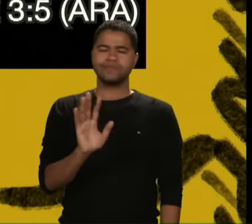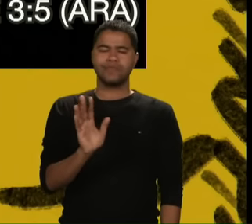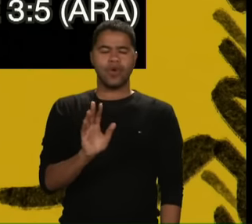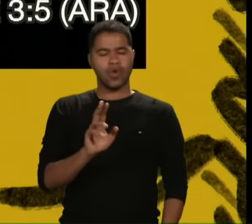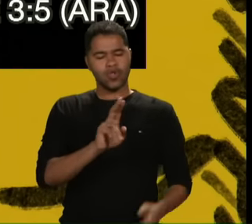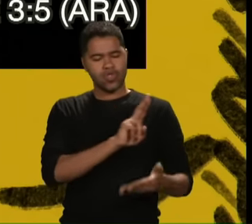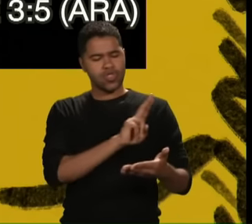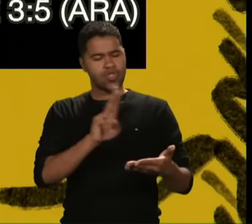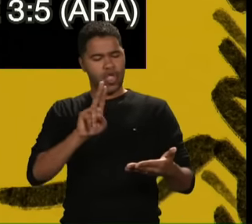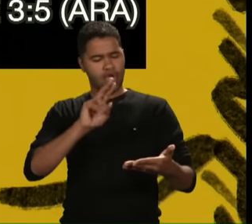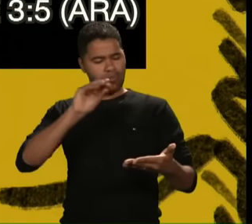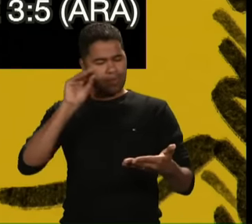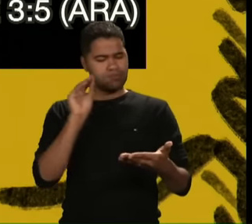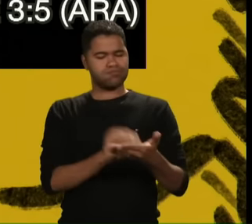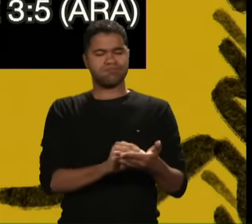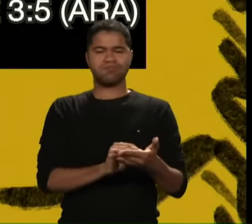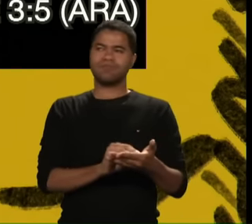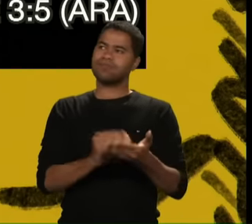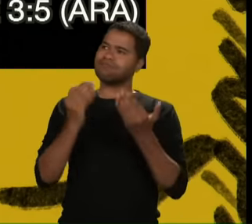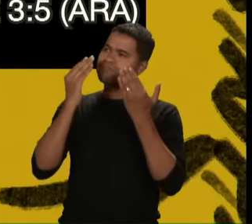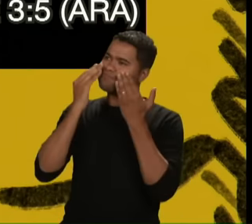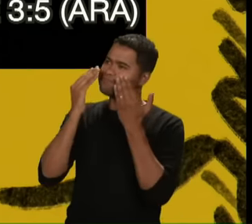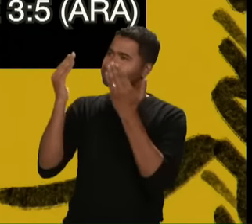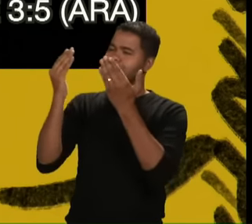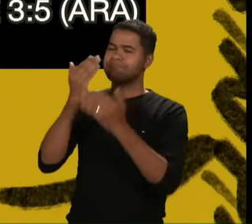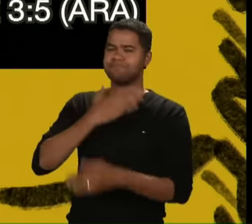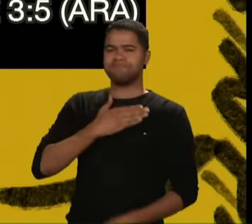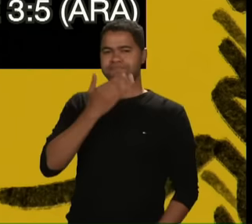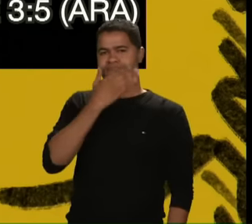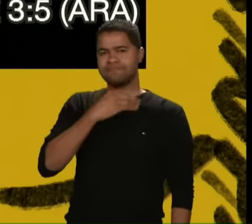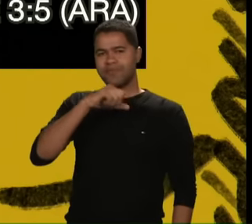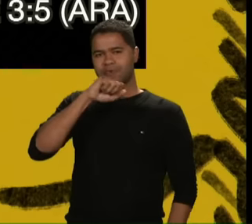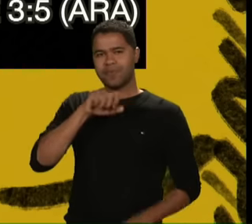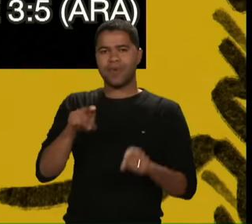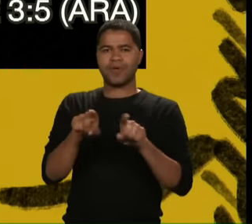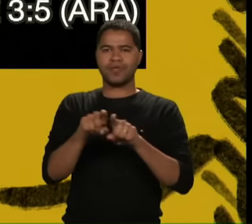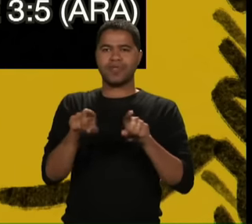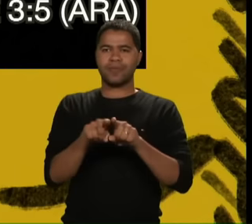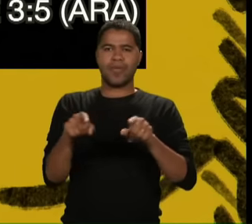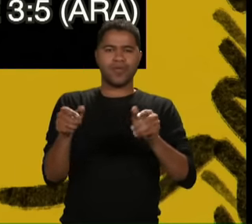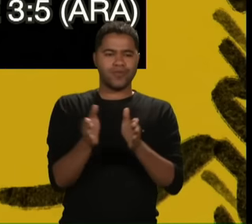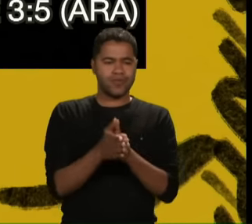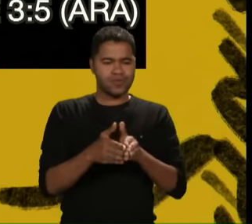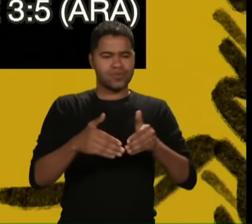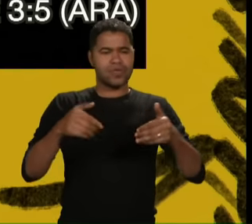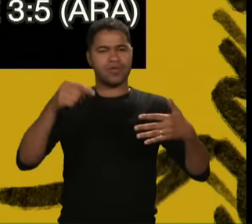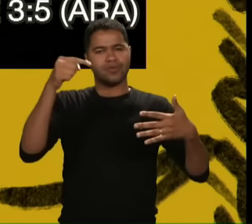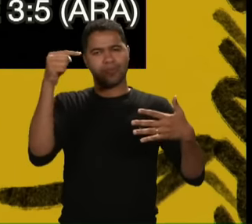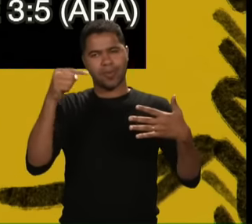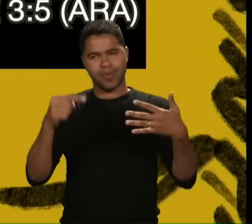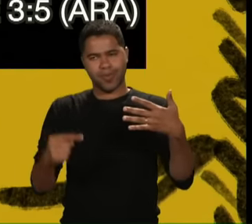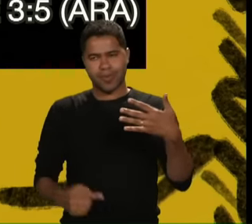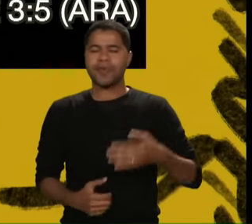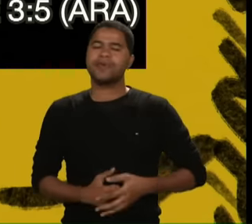seu nome diante de meu Pai e diante dos anjos.